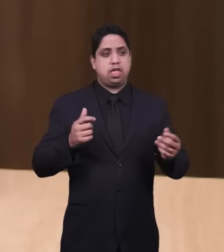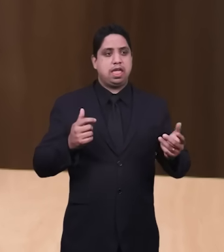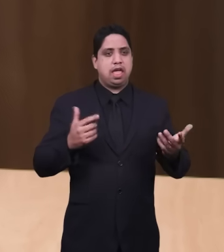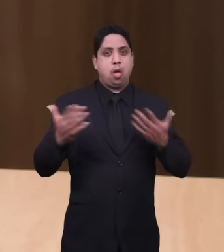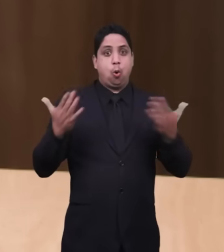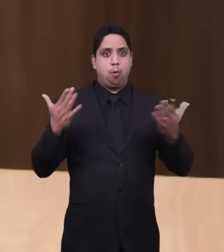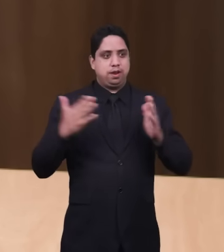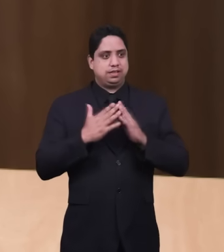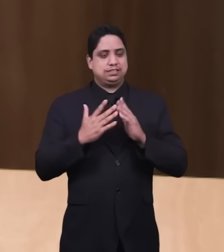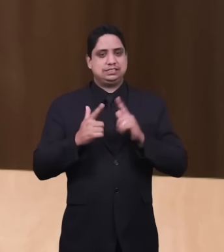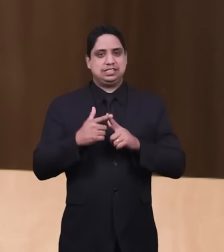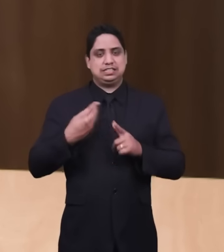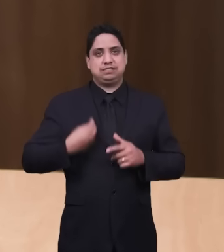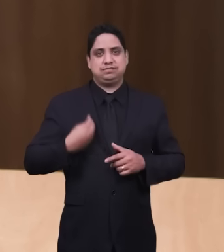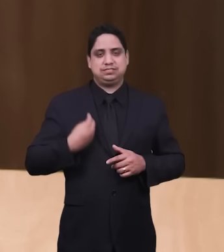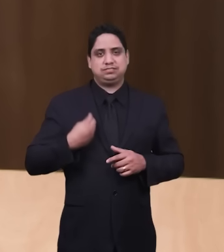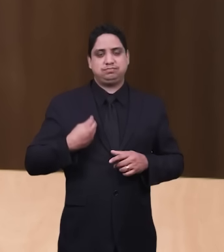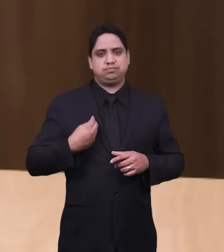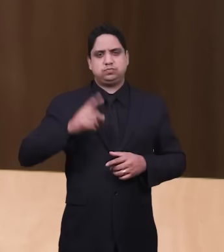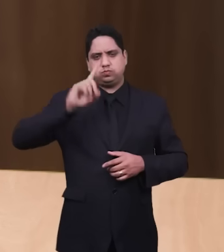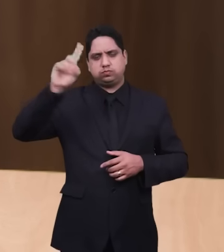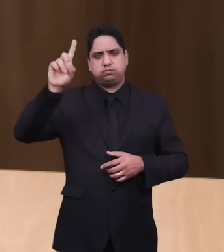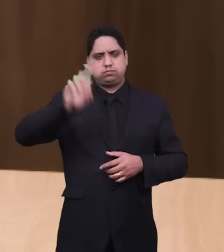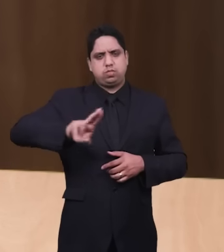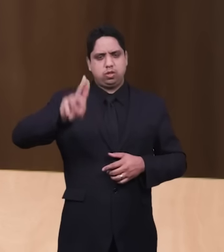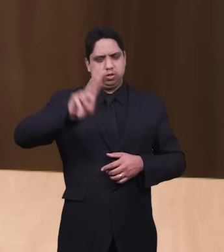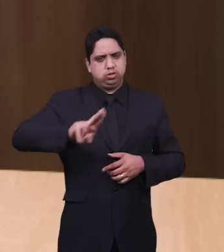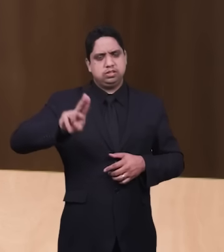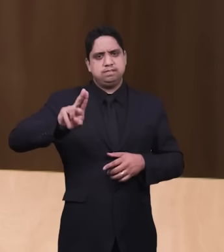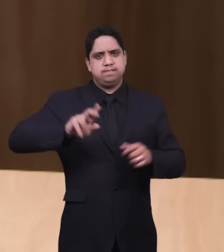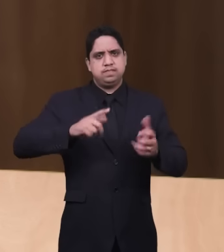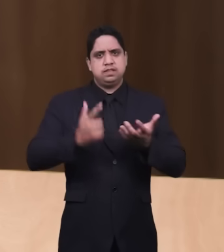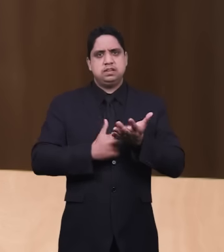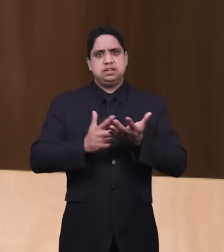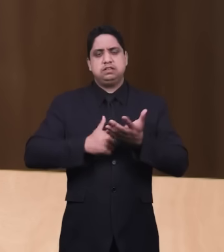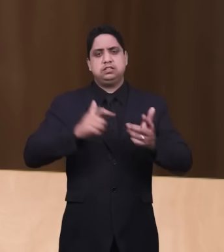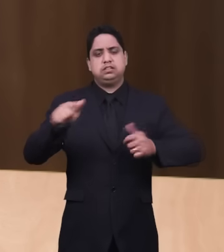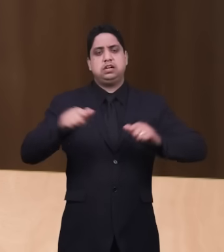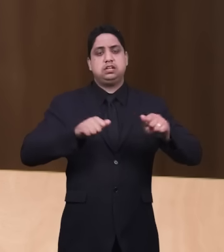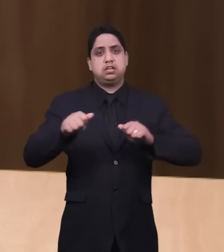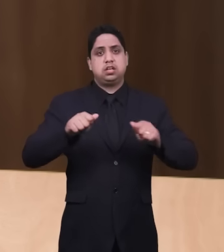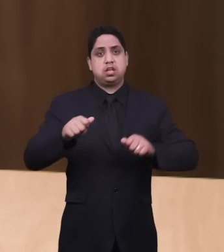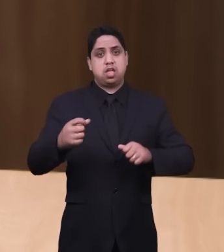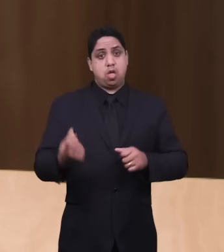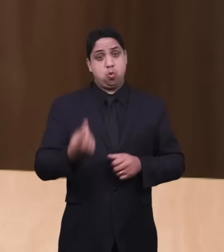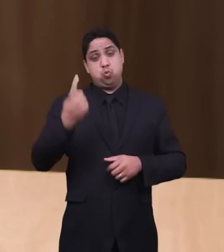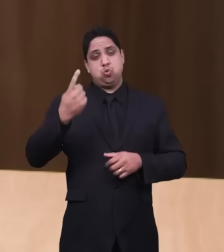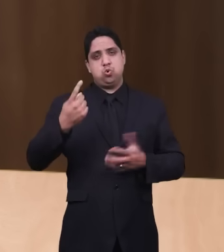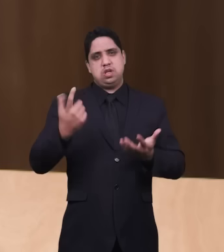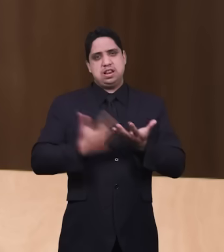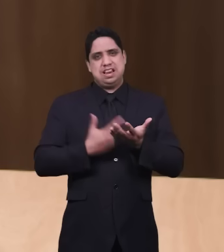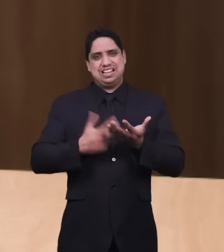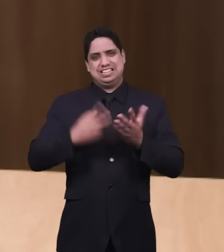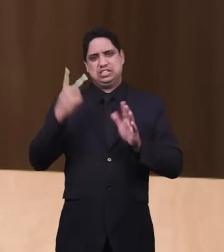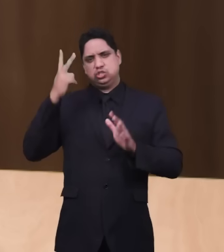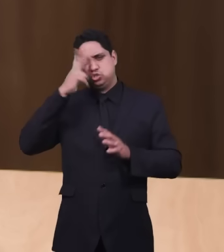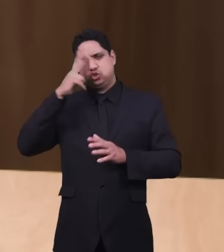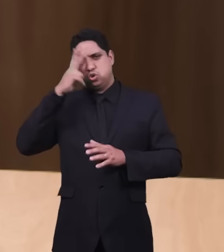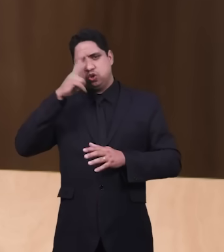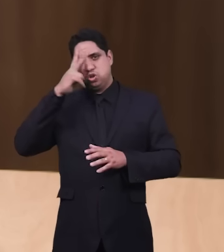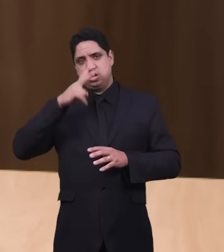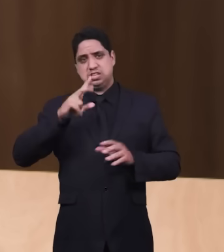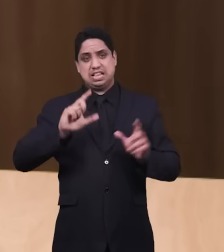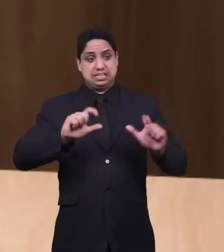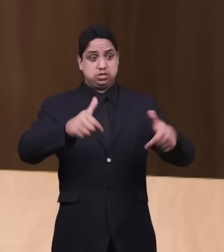pode... Deus usa, o Espírito Santo usa o livro de Atos, que é o único livro histórico, né, podemos dizer assim, histórico